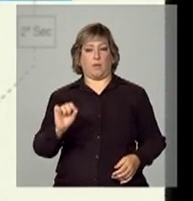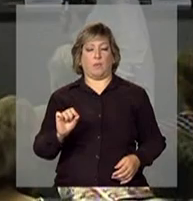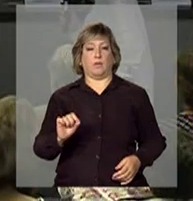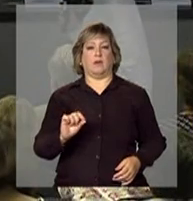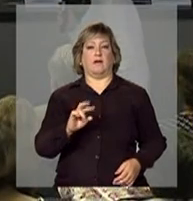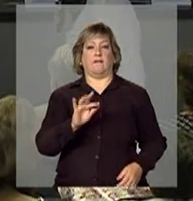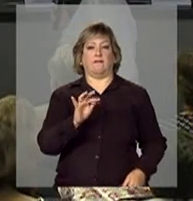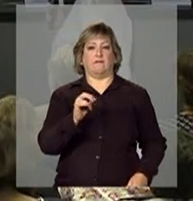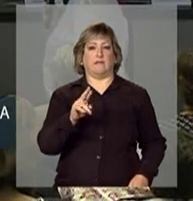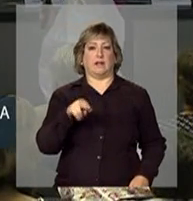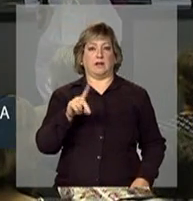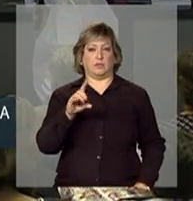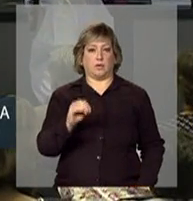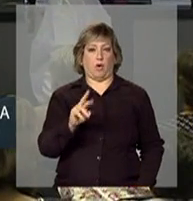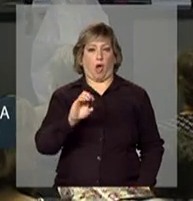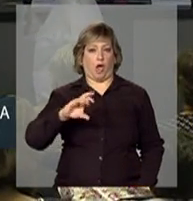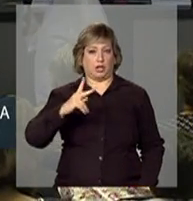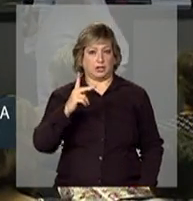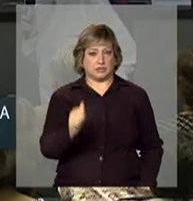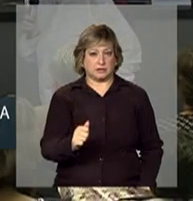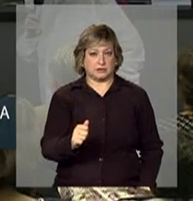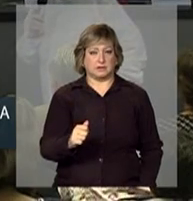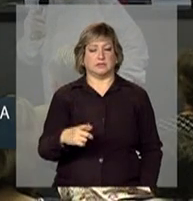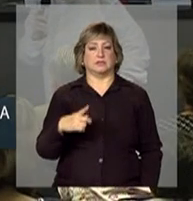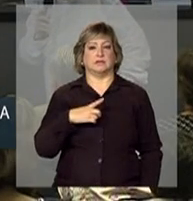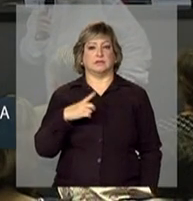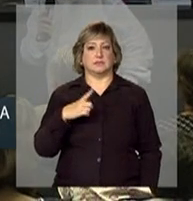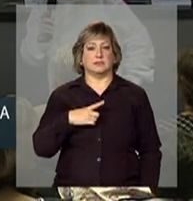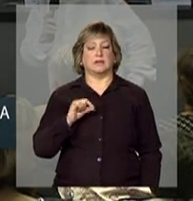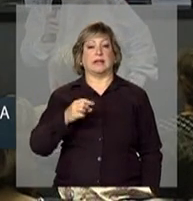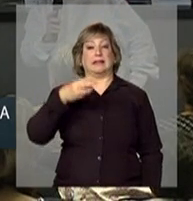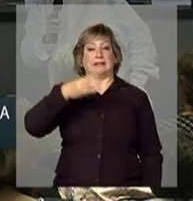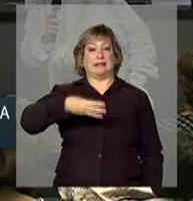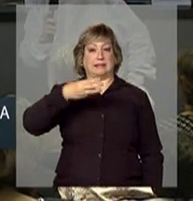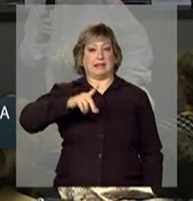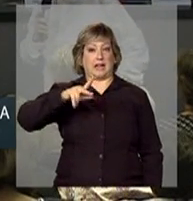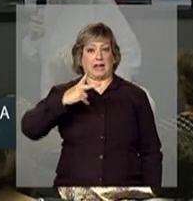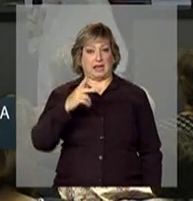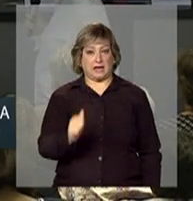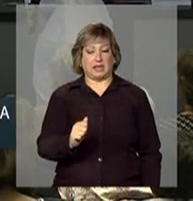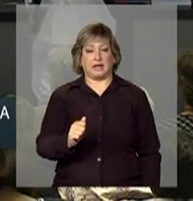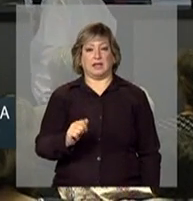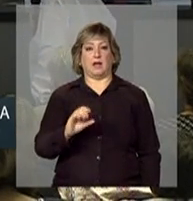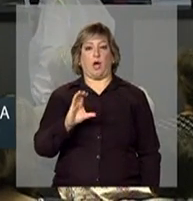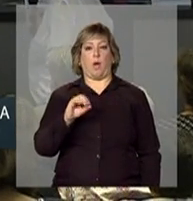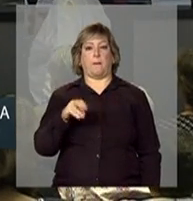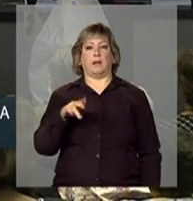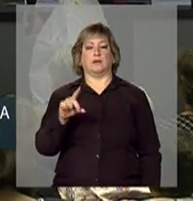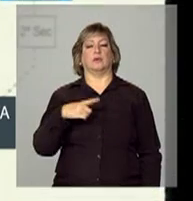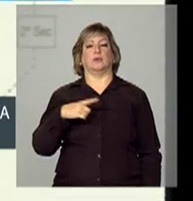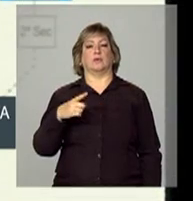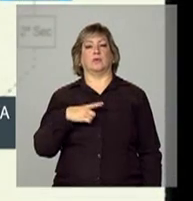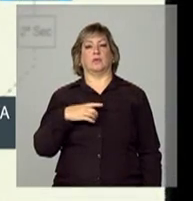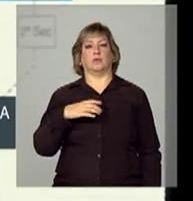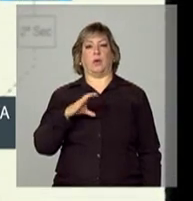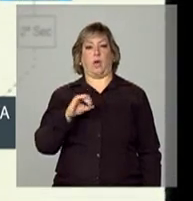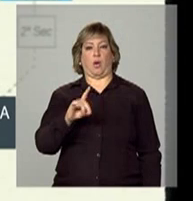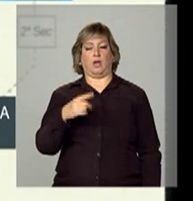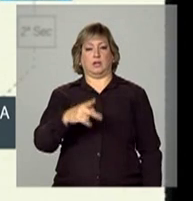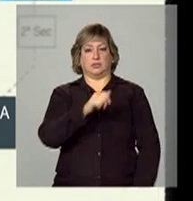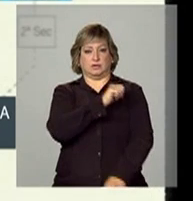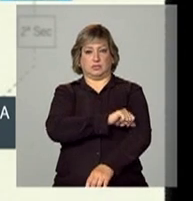Rocha, Pessoa Rocha Paranhos. Na terceira linha de comando do COD do Rio de